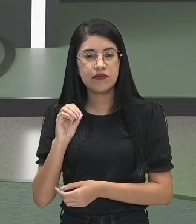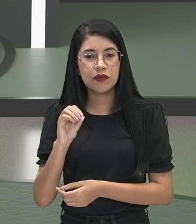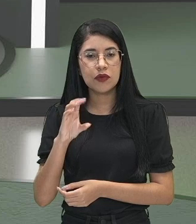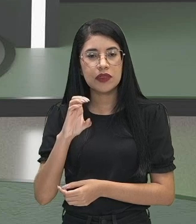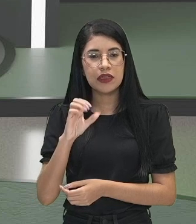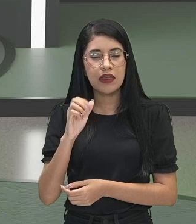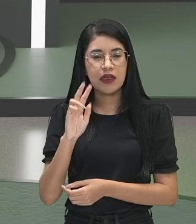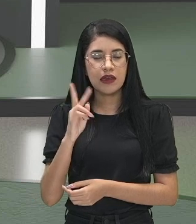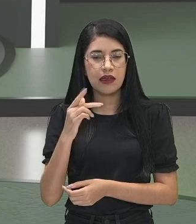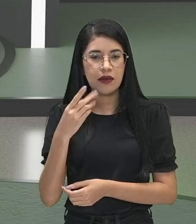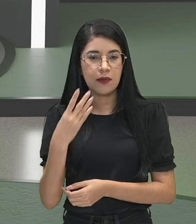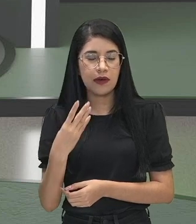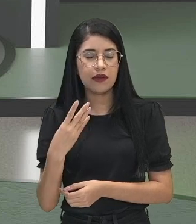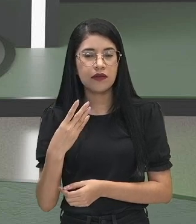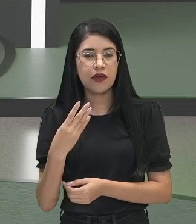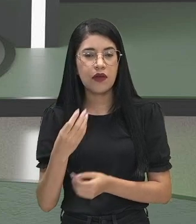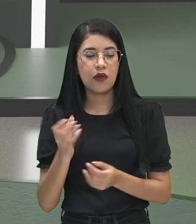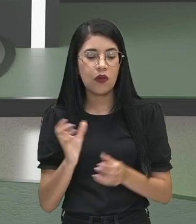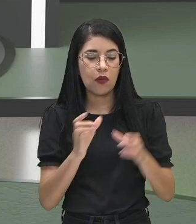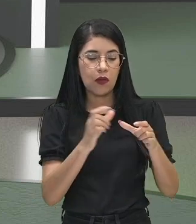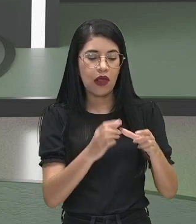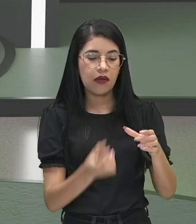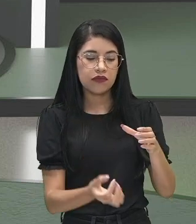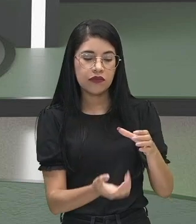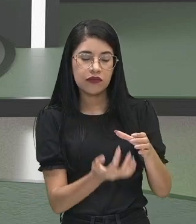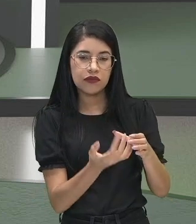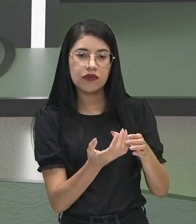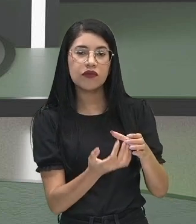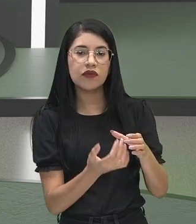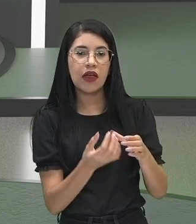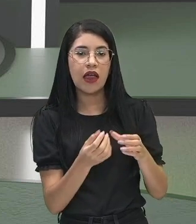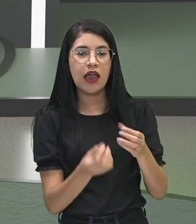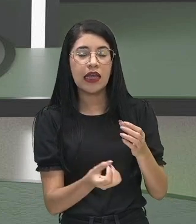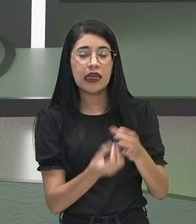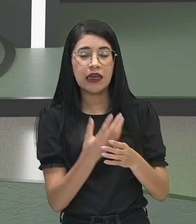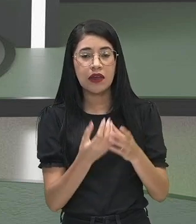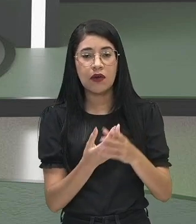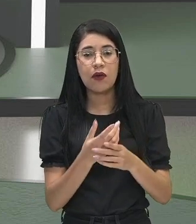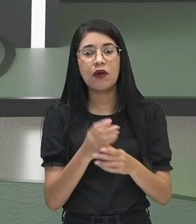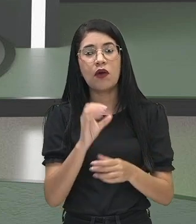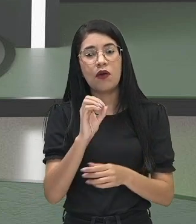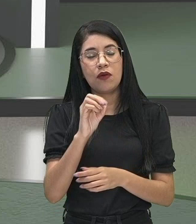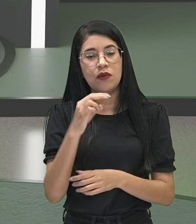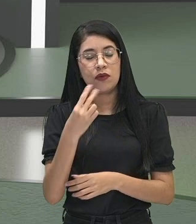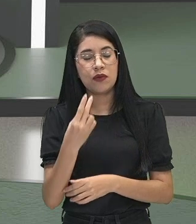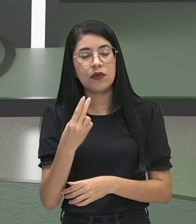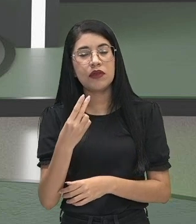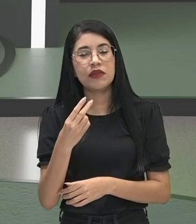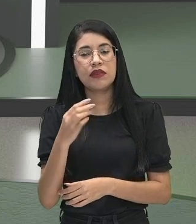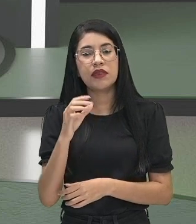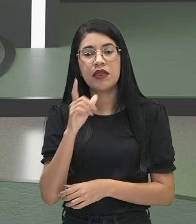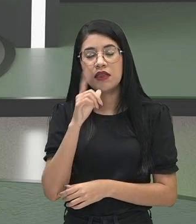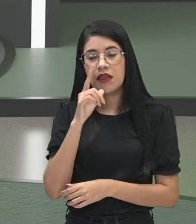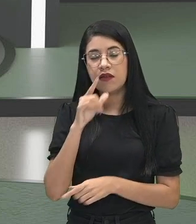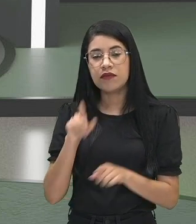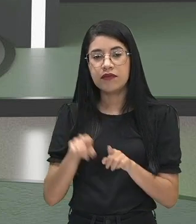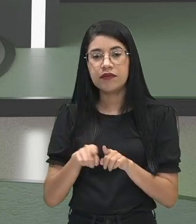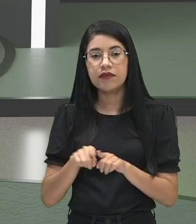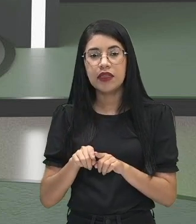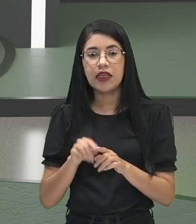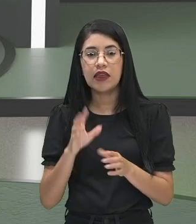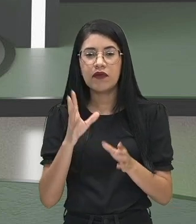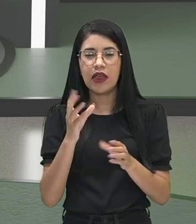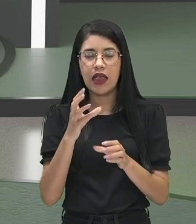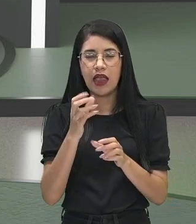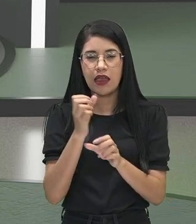reagiu com oxigênio, botando fogo, produziu CO2 e água e esse calor. Aí ele fez o cálculo e anotou